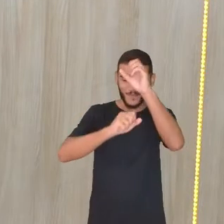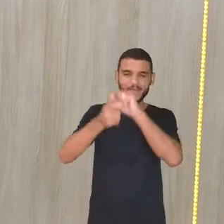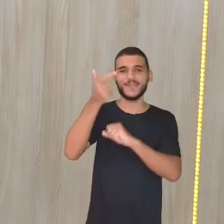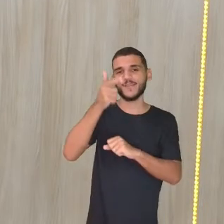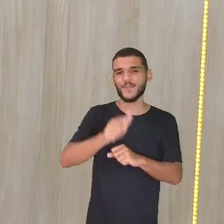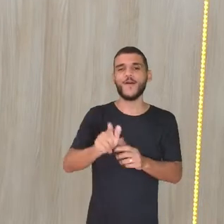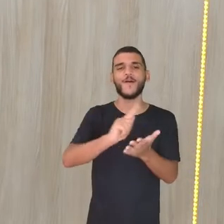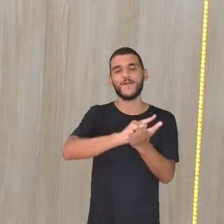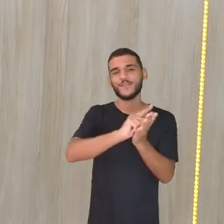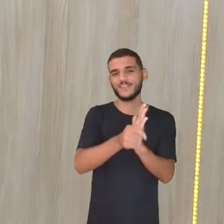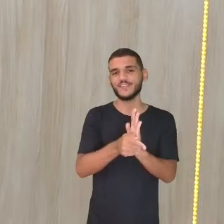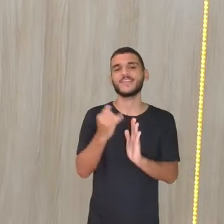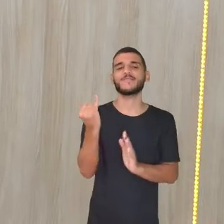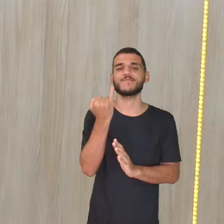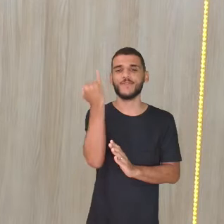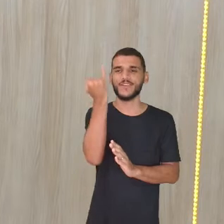é?